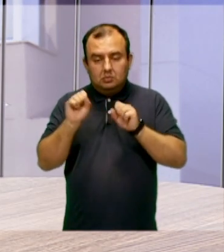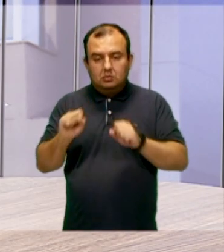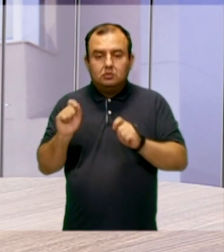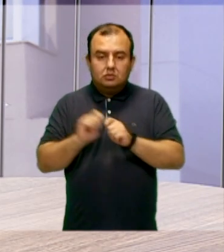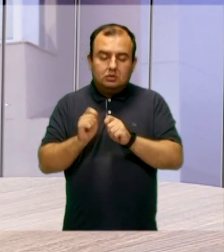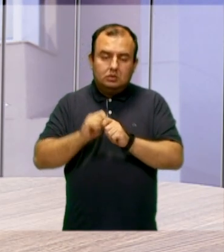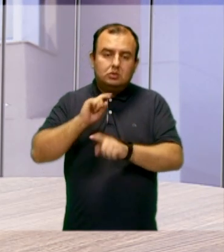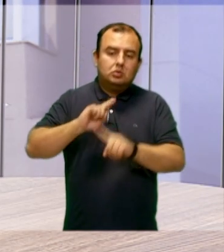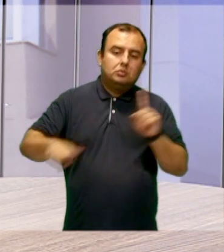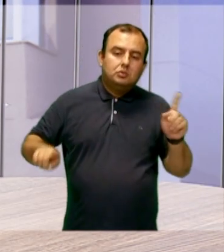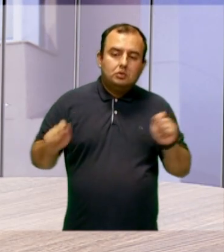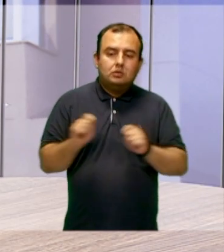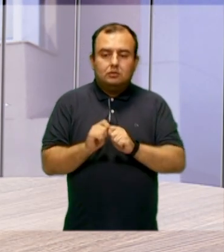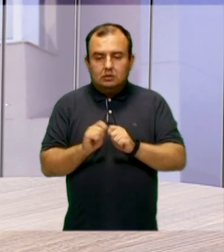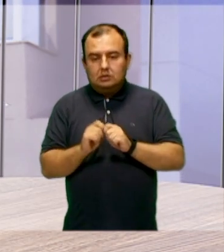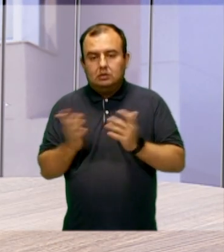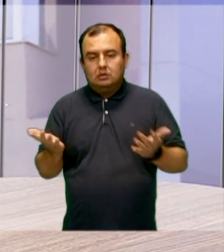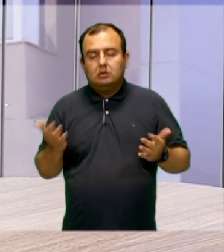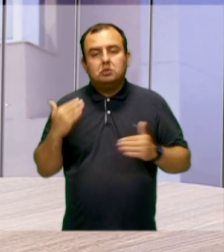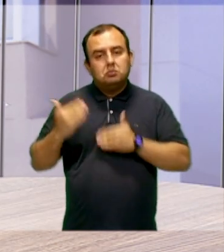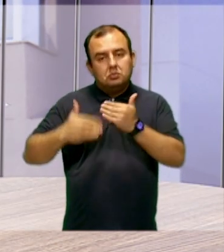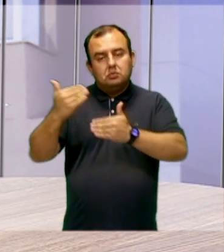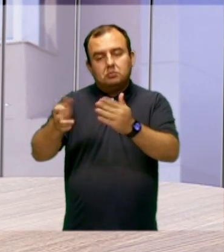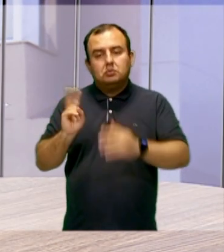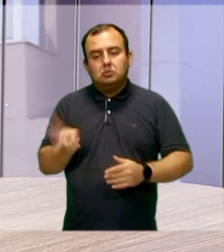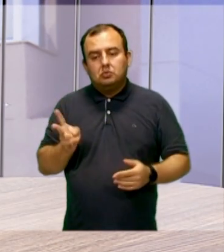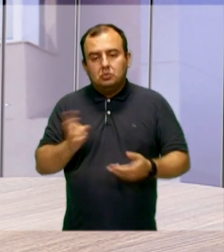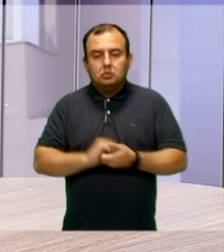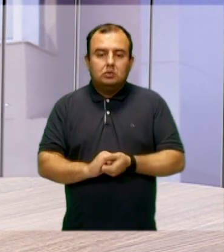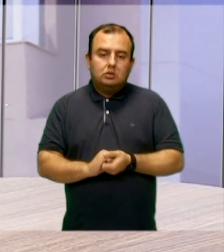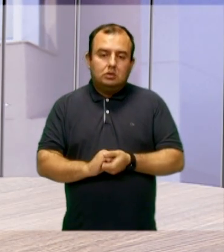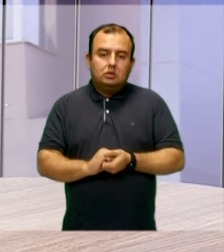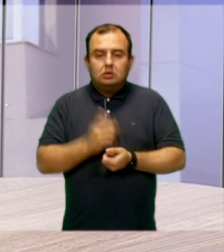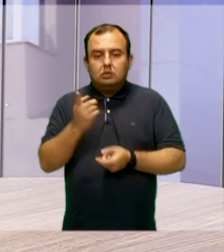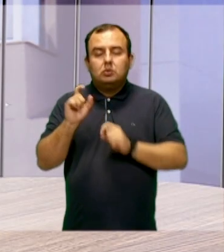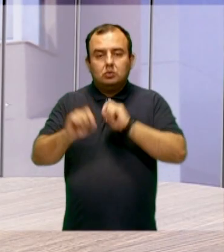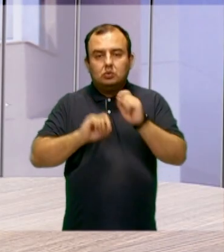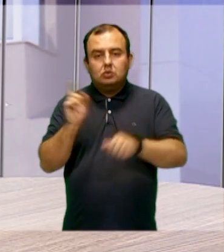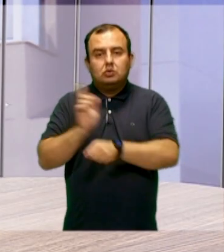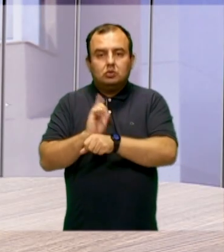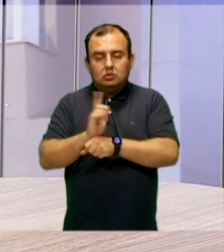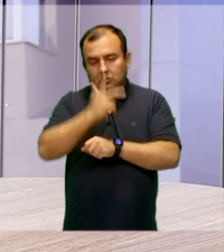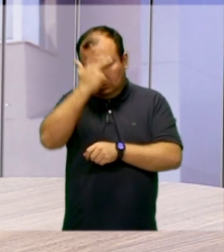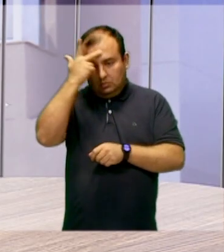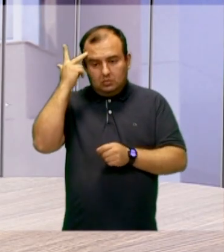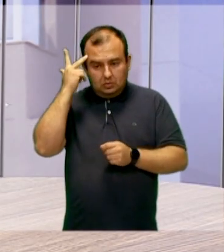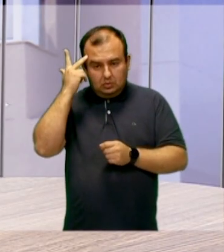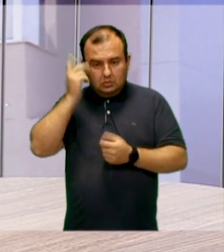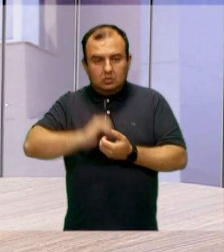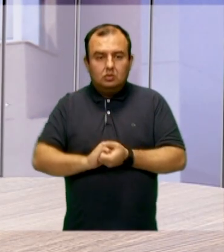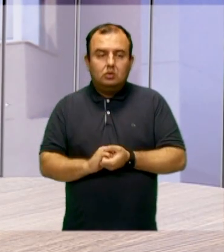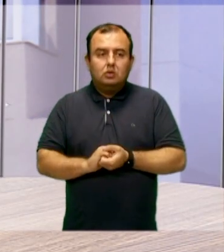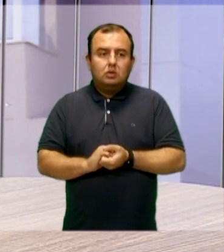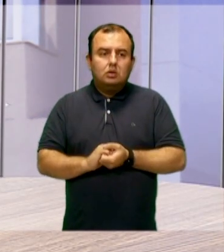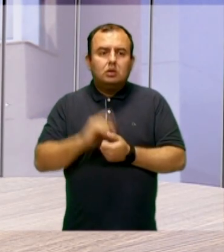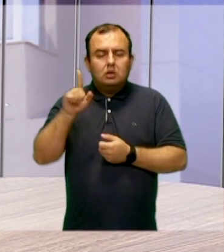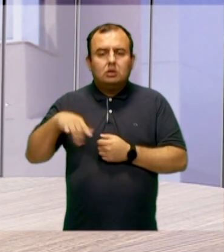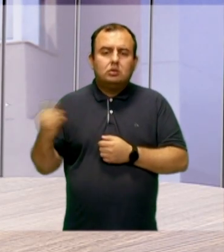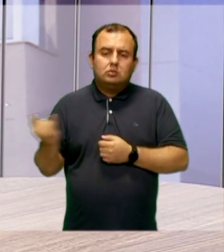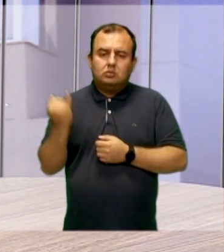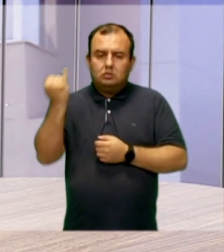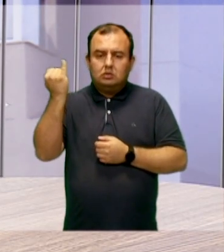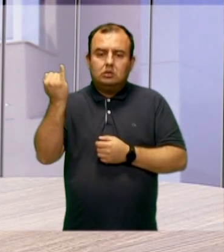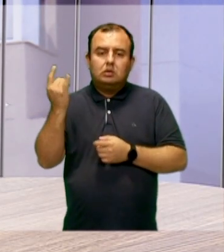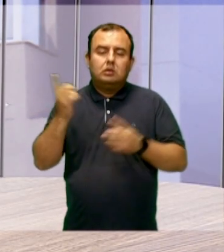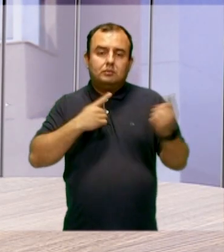feito, o que não pode ser feito e deu o prosseguimento, né? E essa questão da gestão de pessoas, ela é muito importante, ela passa